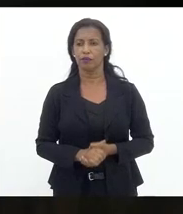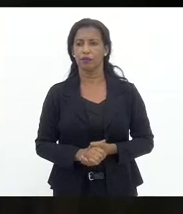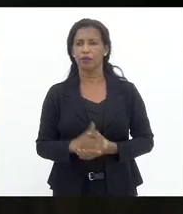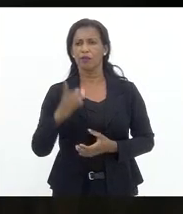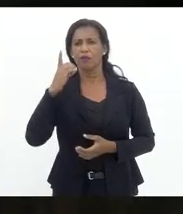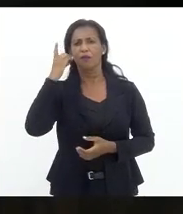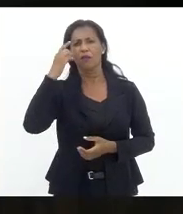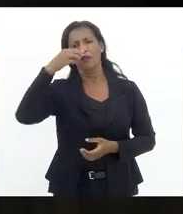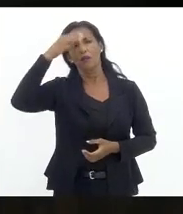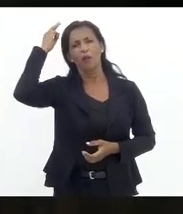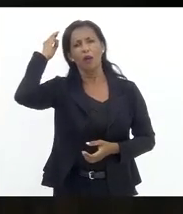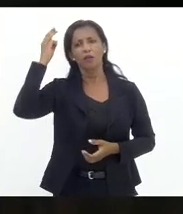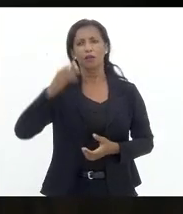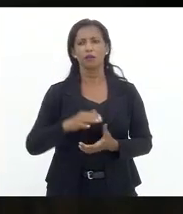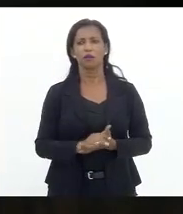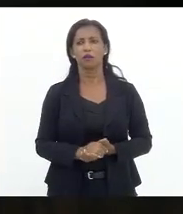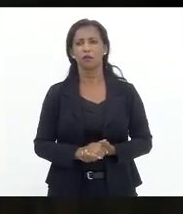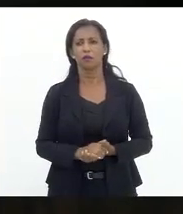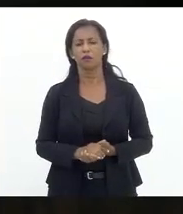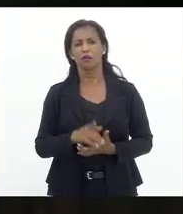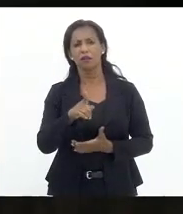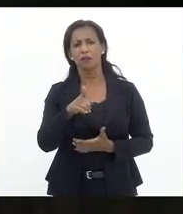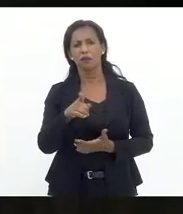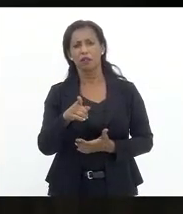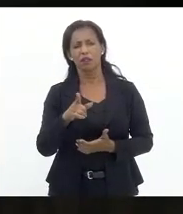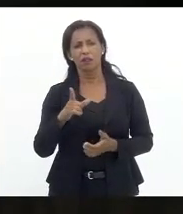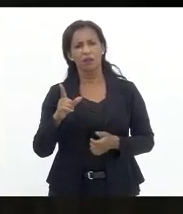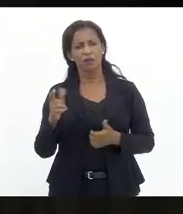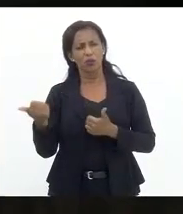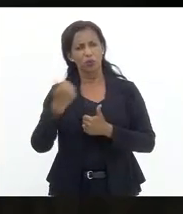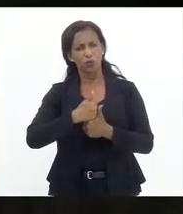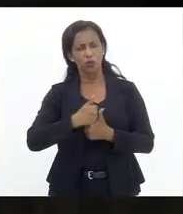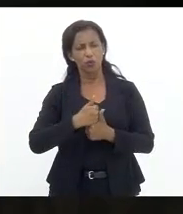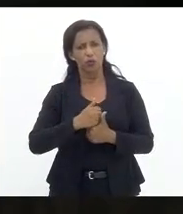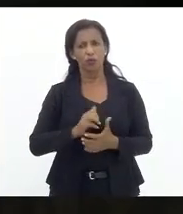Deputado Márcio, Vossa Excelência fez substitutivo.